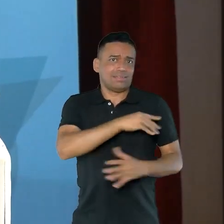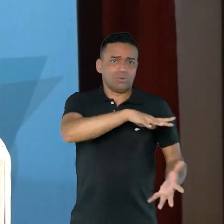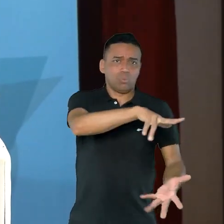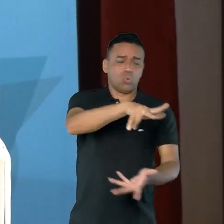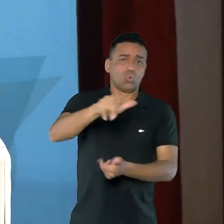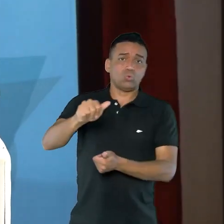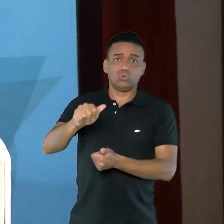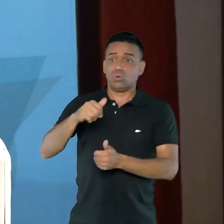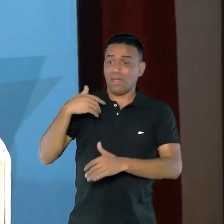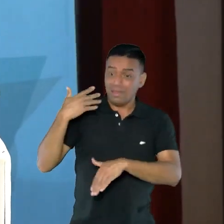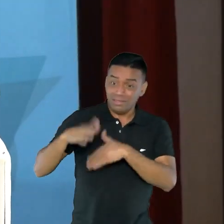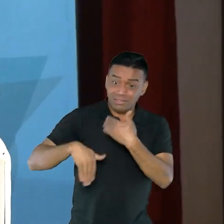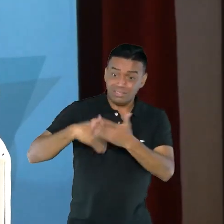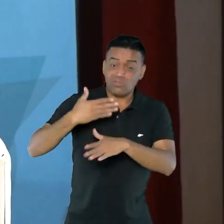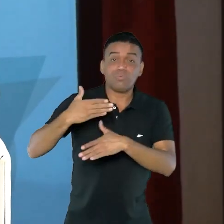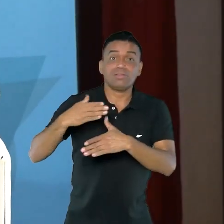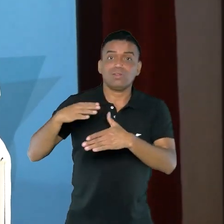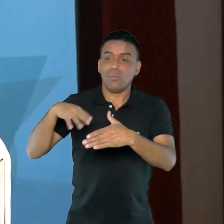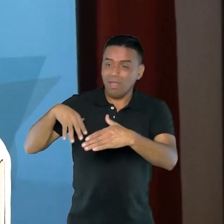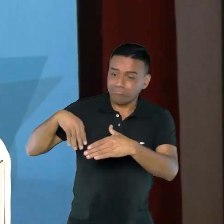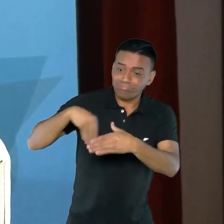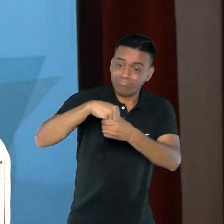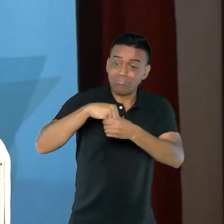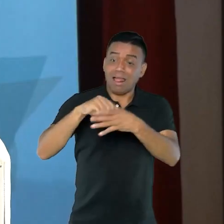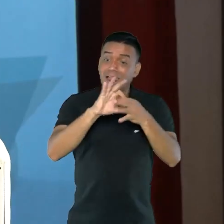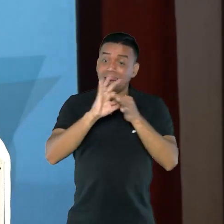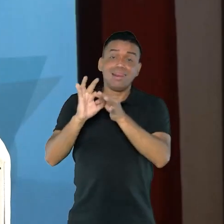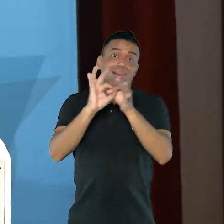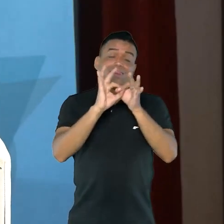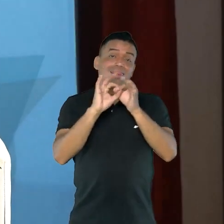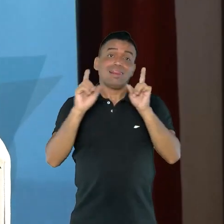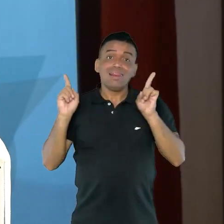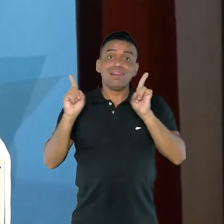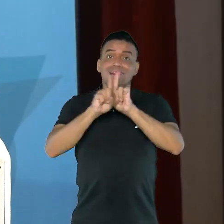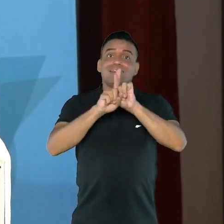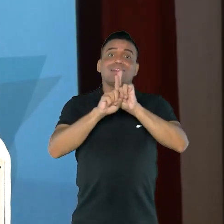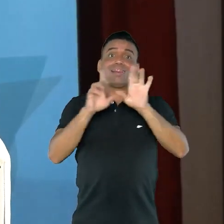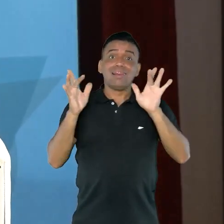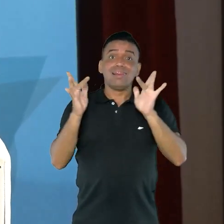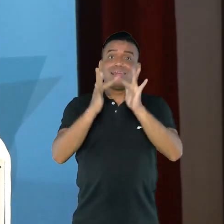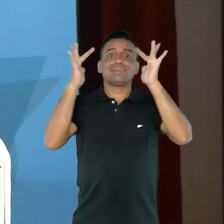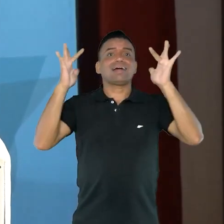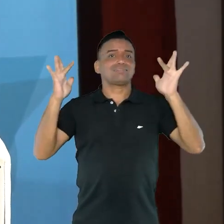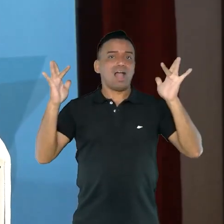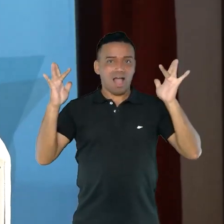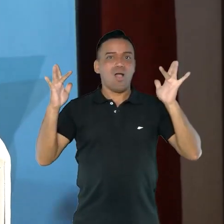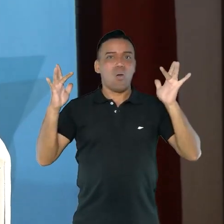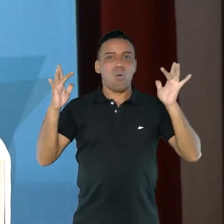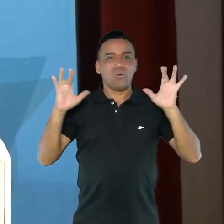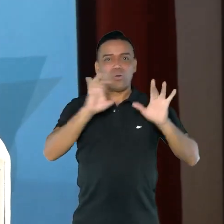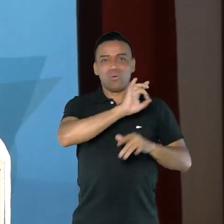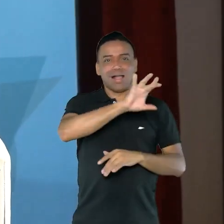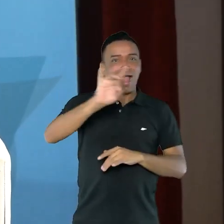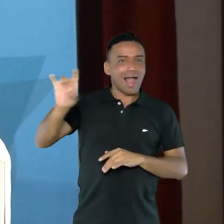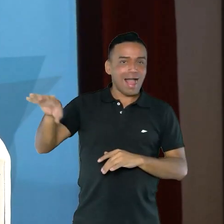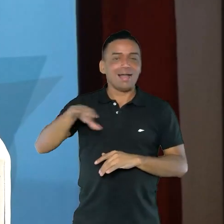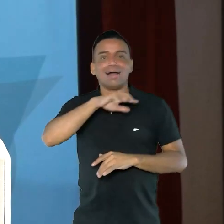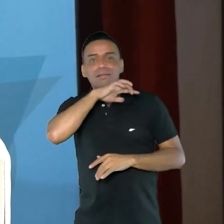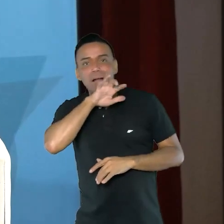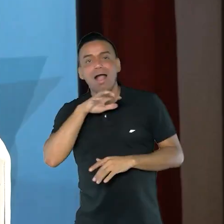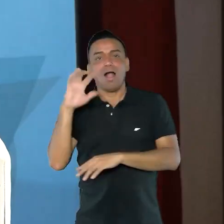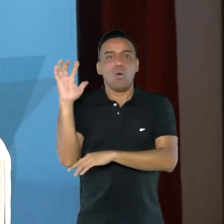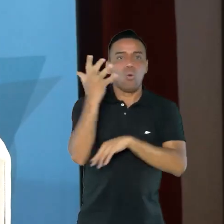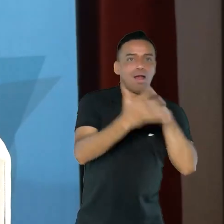menos sobre desenvolvimento e mais sobre o envolvimento que a gente tem, né, com esses outros seres. Então, é um pouquinho por aí